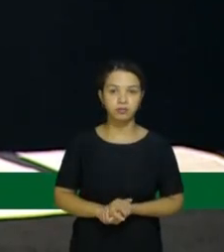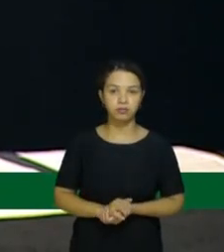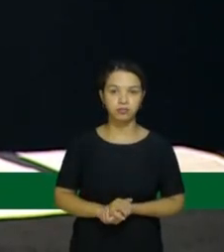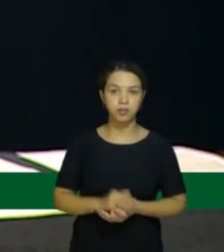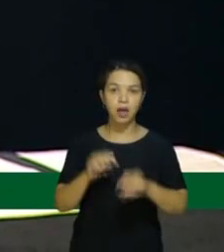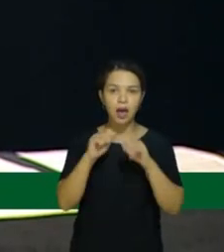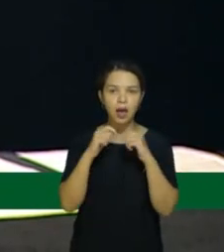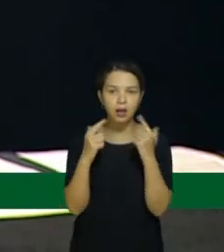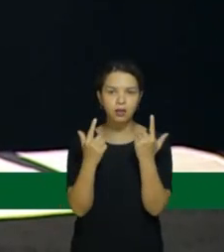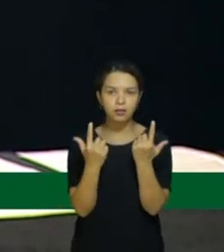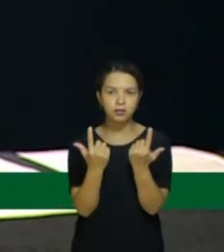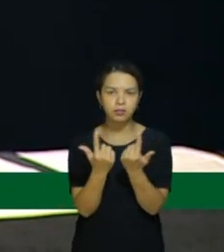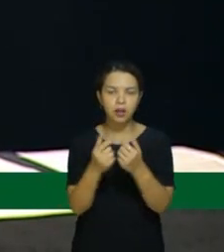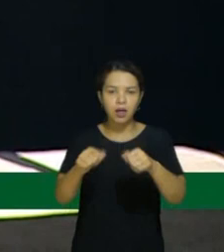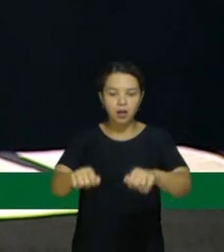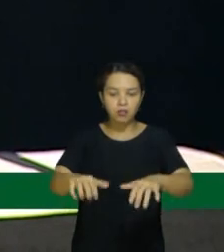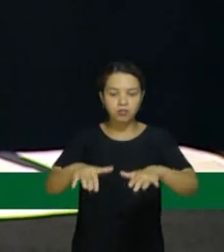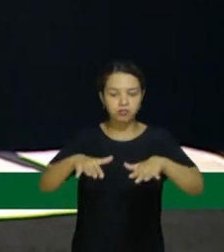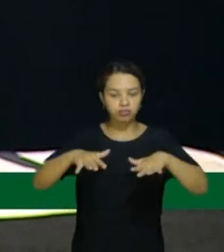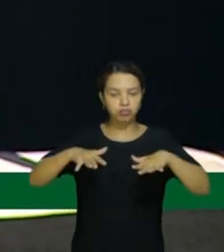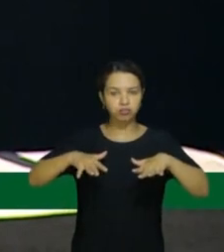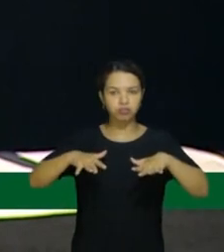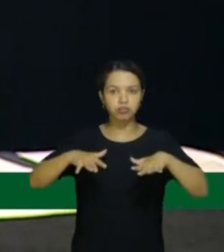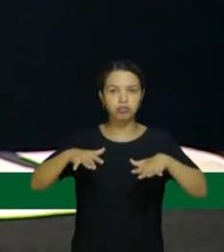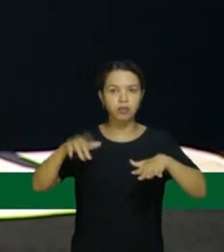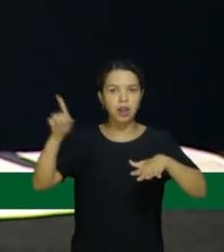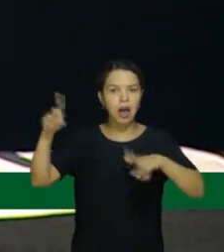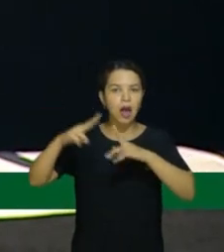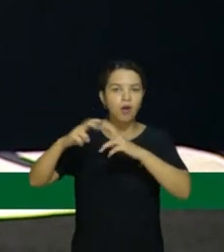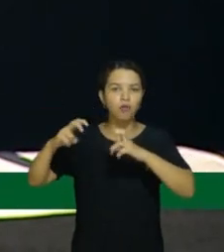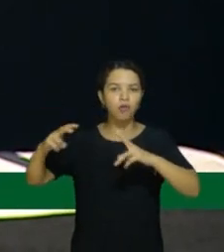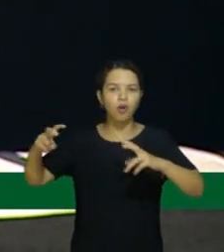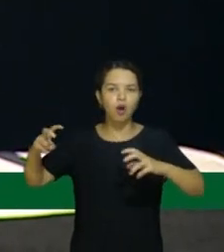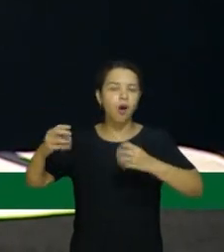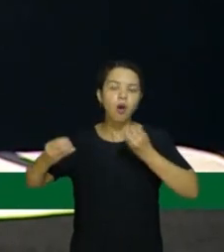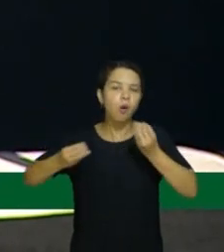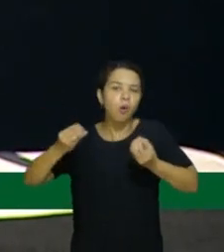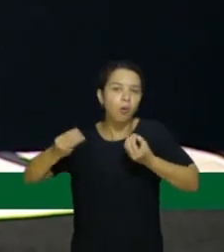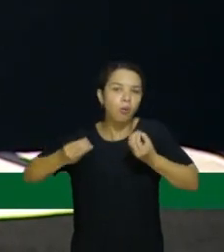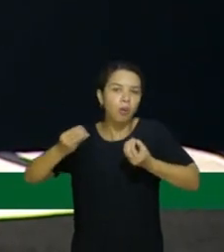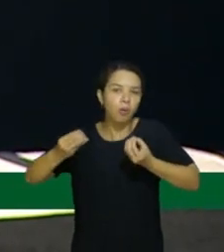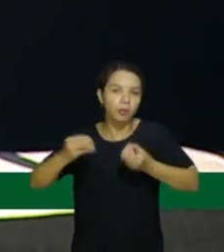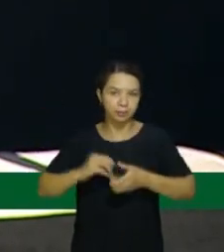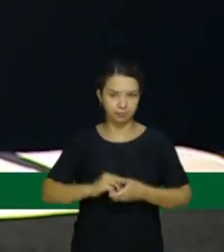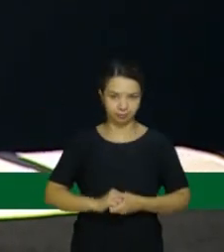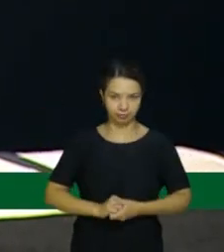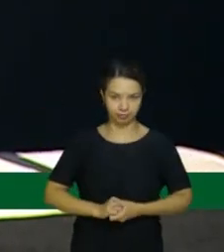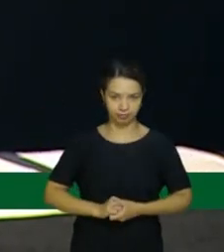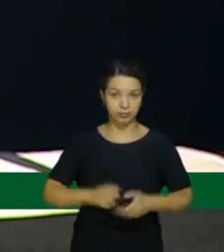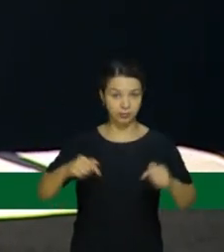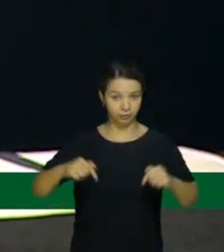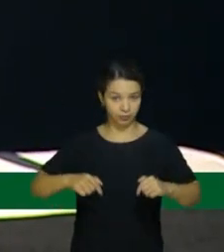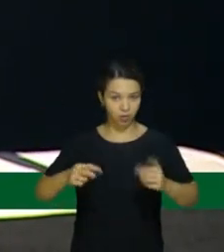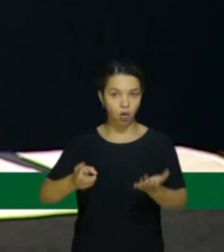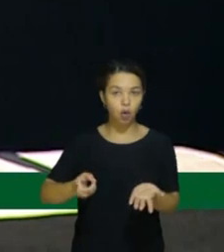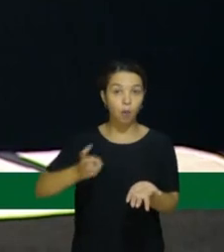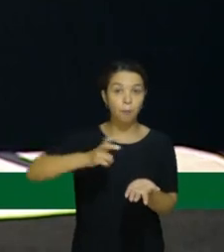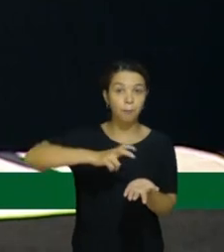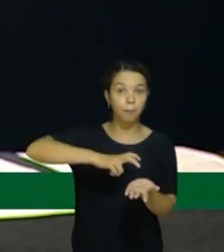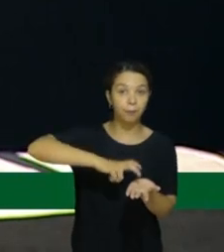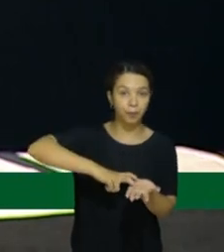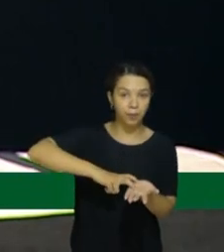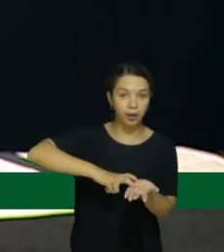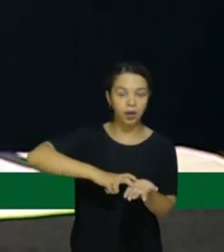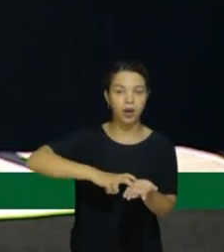da Assembleia Legislativa lá em Florianópolis aqui desde hoje pela manhã a